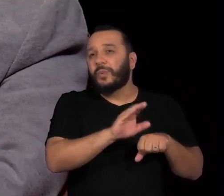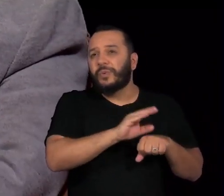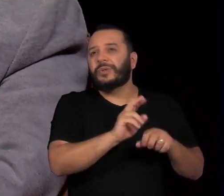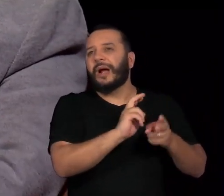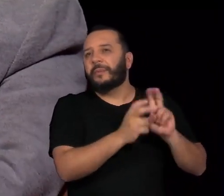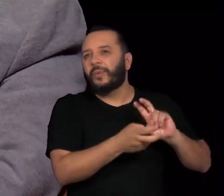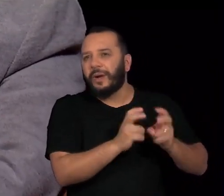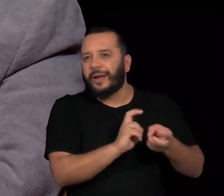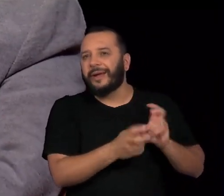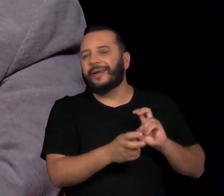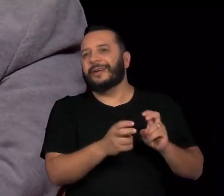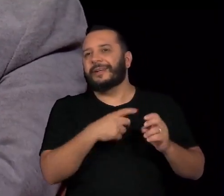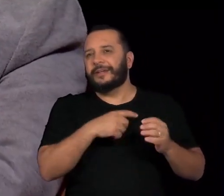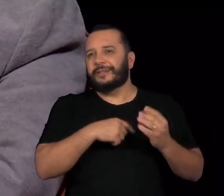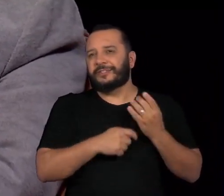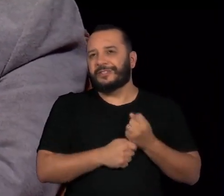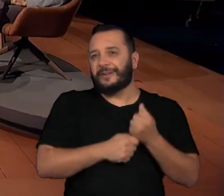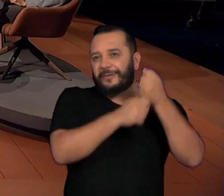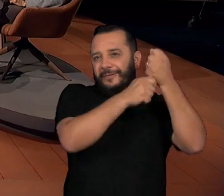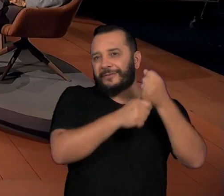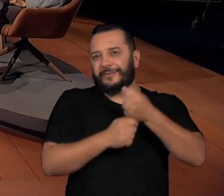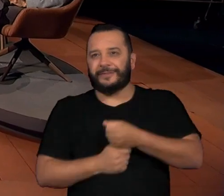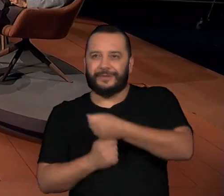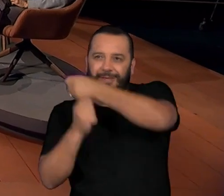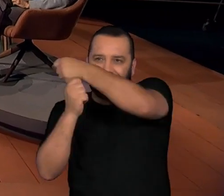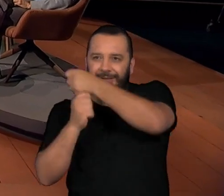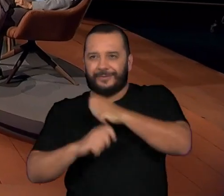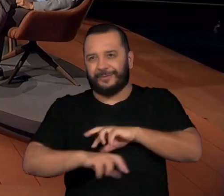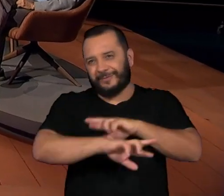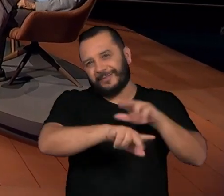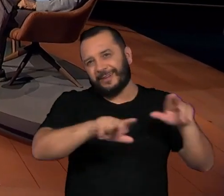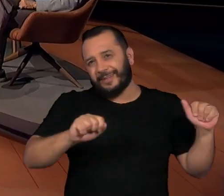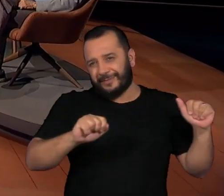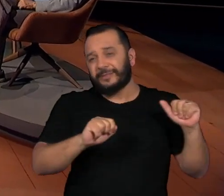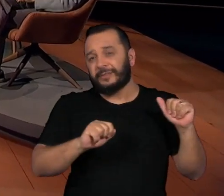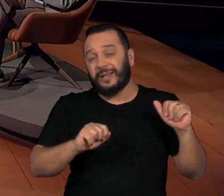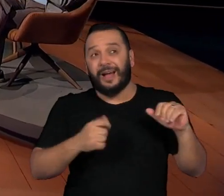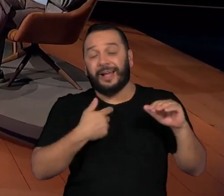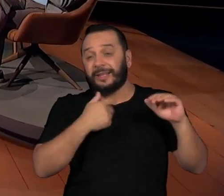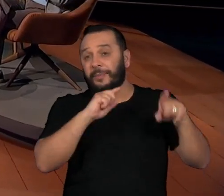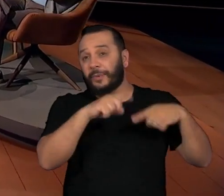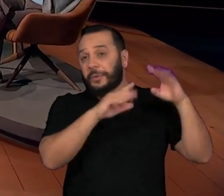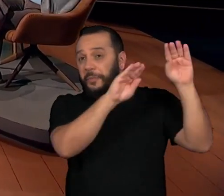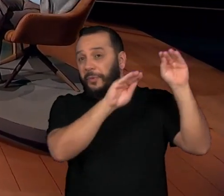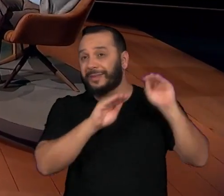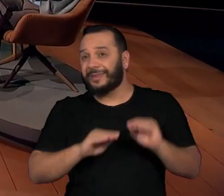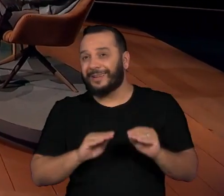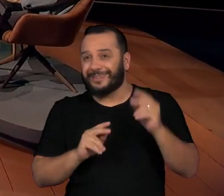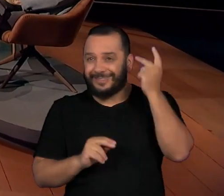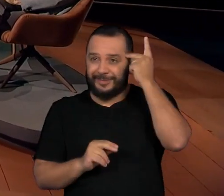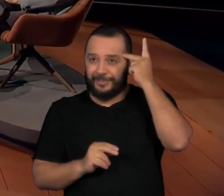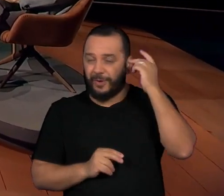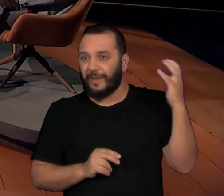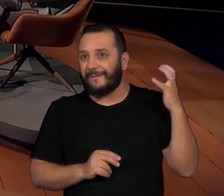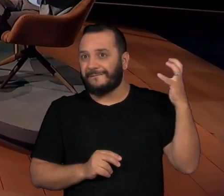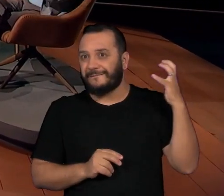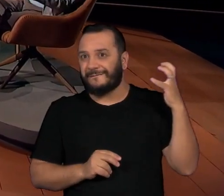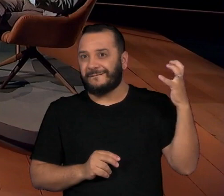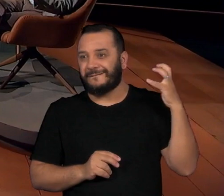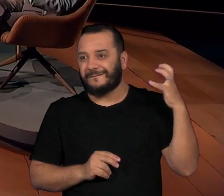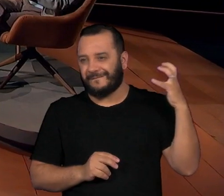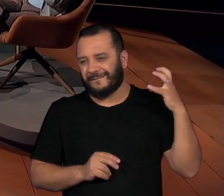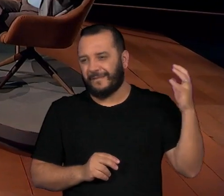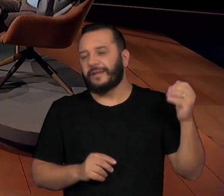pouco eu trazia esse germe Zinho quando vi aqui para São Paulo né E mesmo seguinte quando a gente estreou o espetáculo brincante que